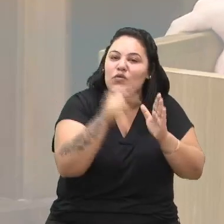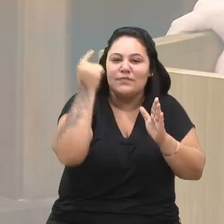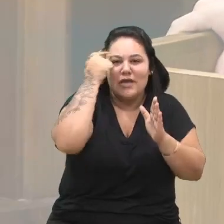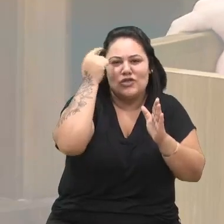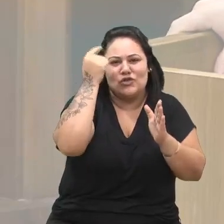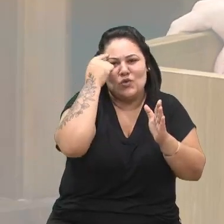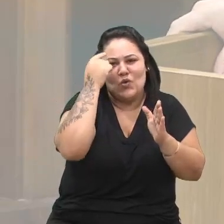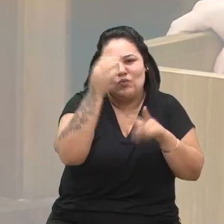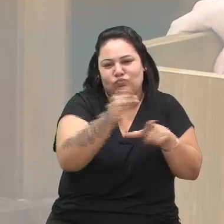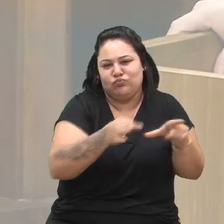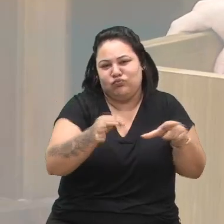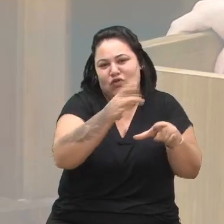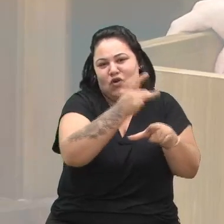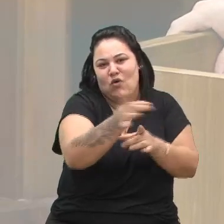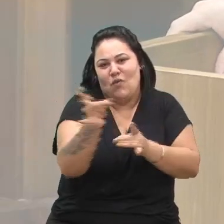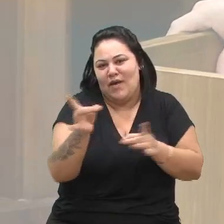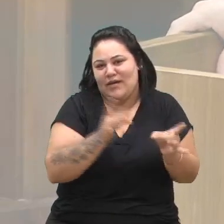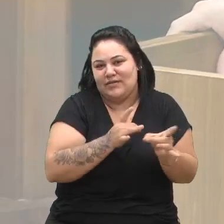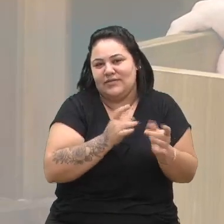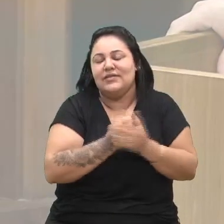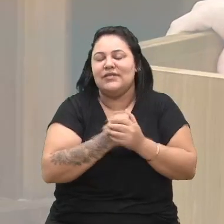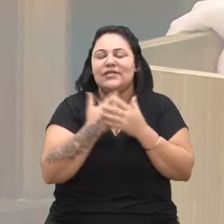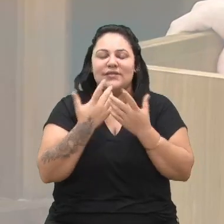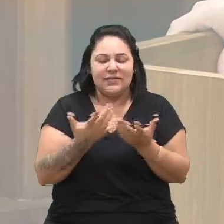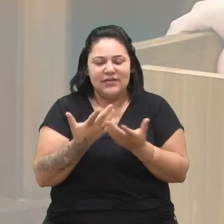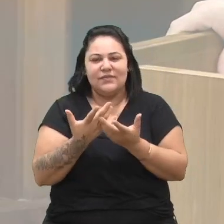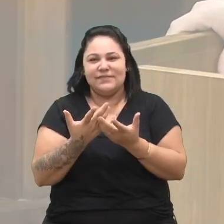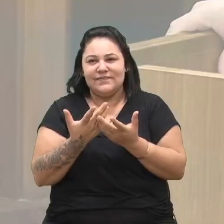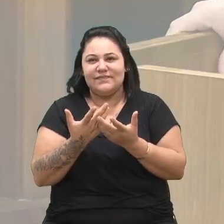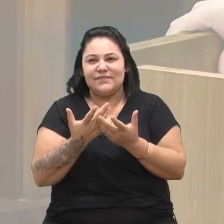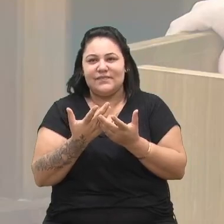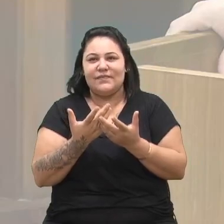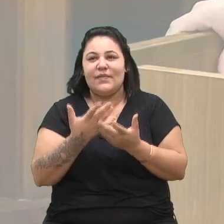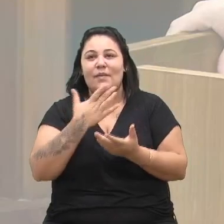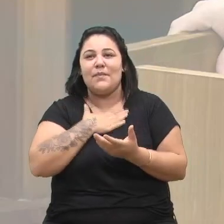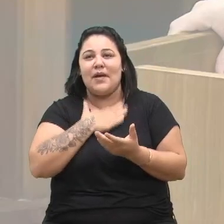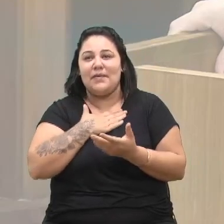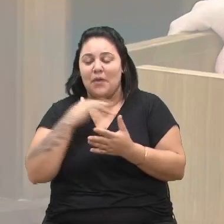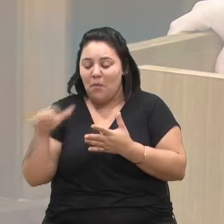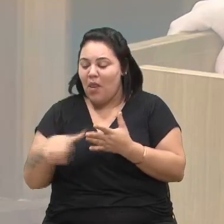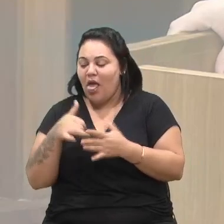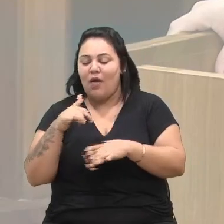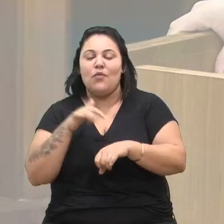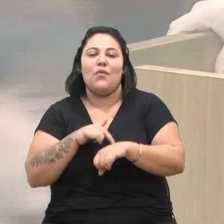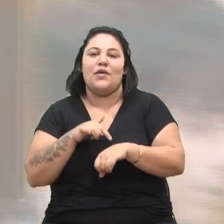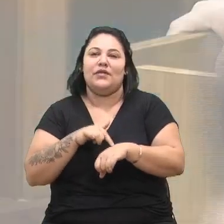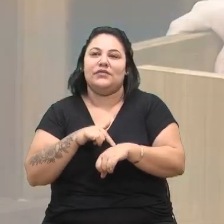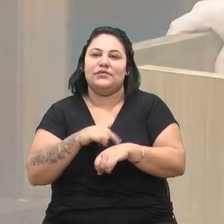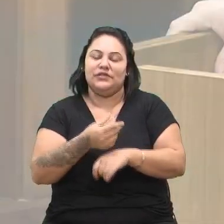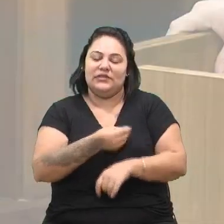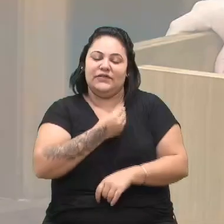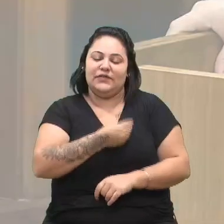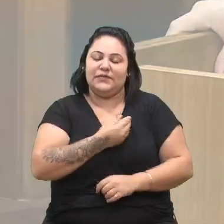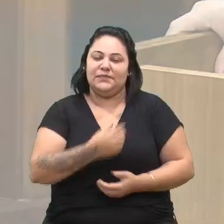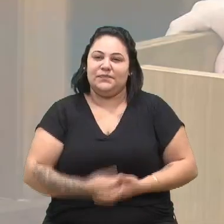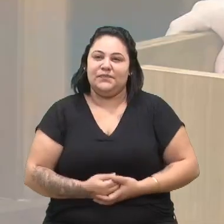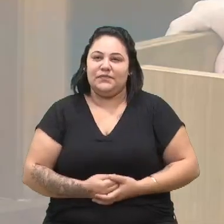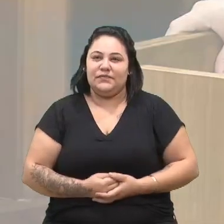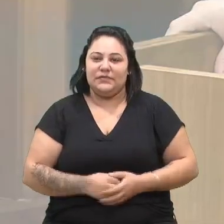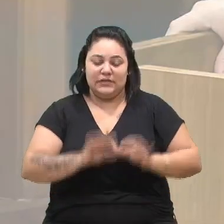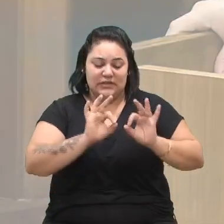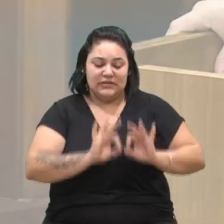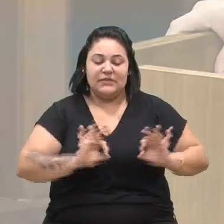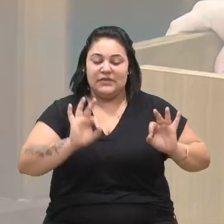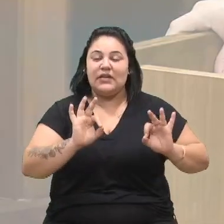minha avaliação, que desde que eu me conheço por gente de Festa da Uva, para mim é o melhor momento que a gente está vivendo. Na simplicidade, mas o